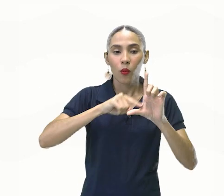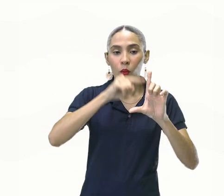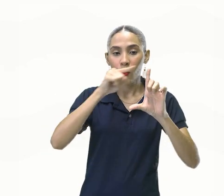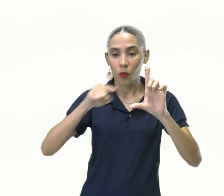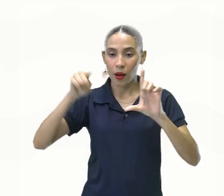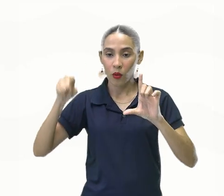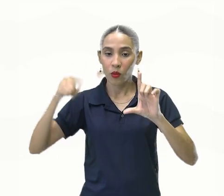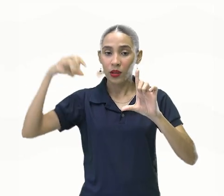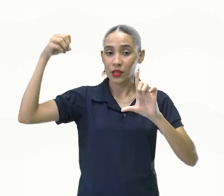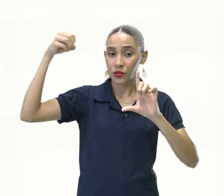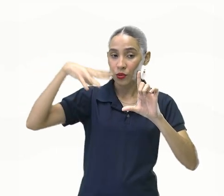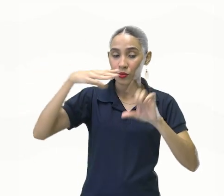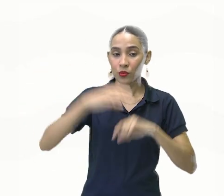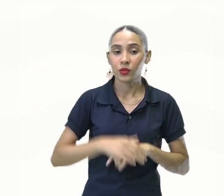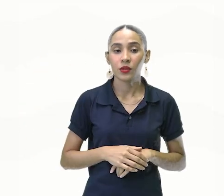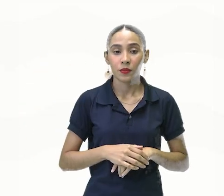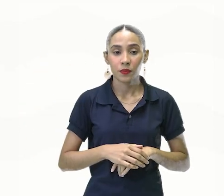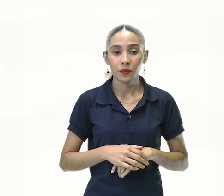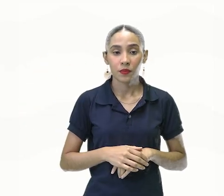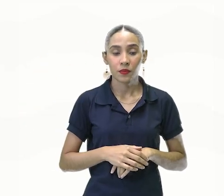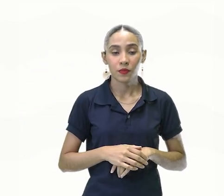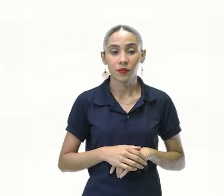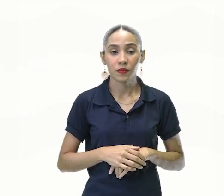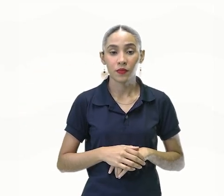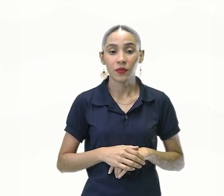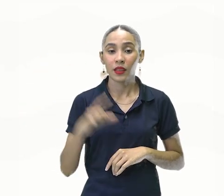uma onda de luz